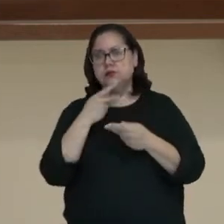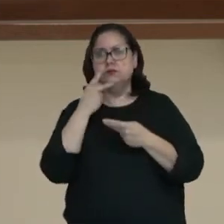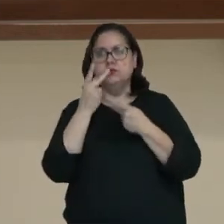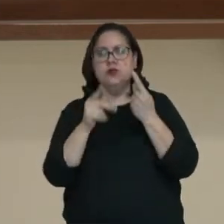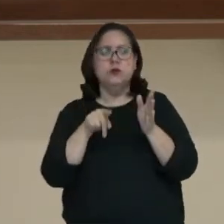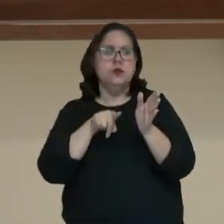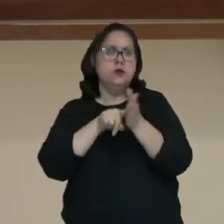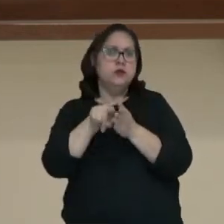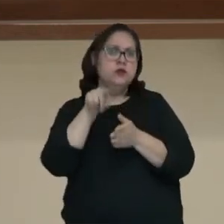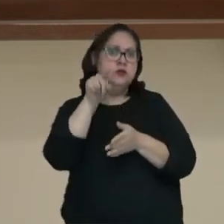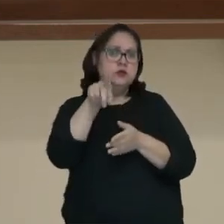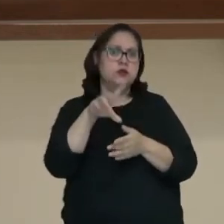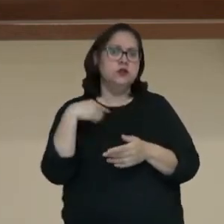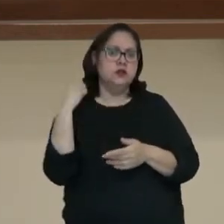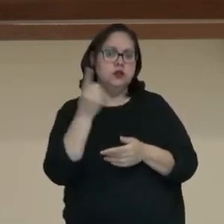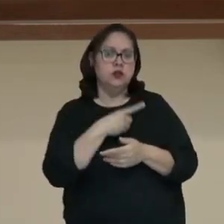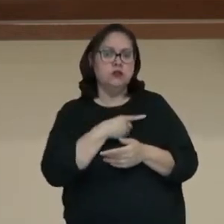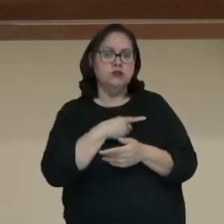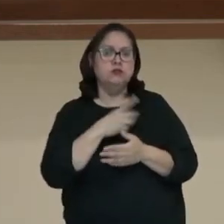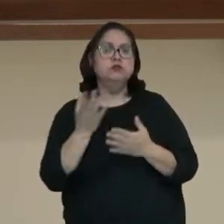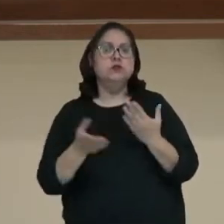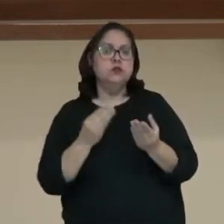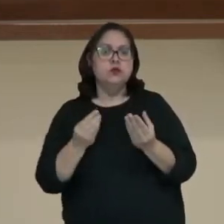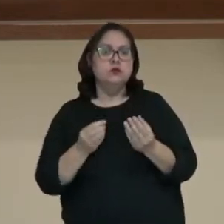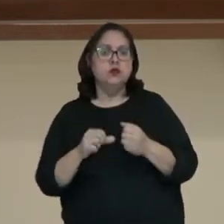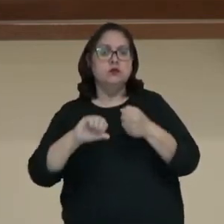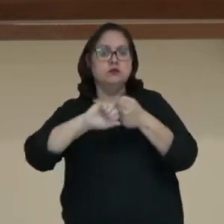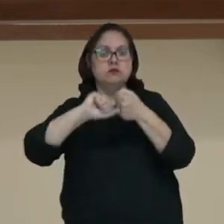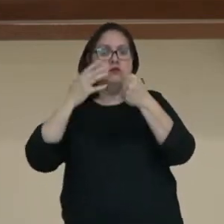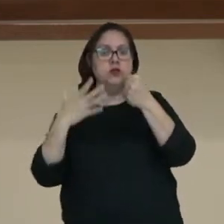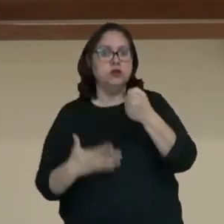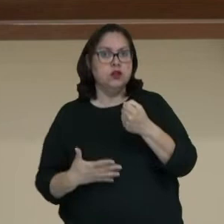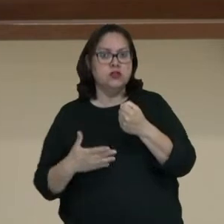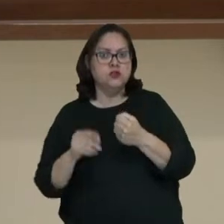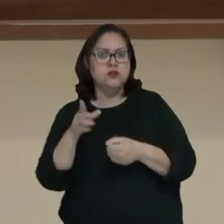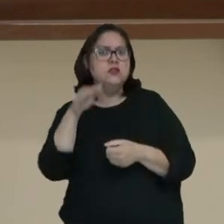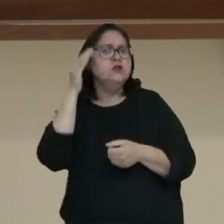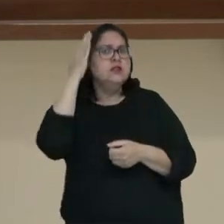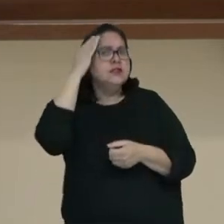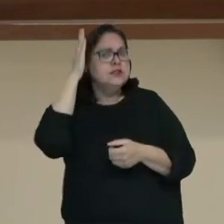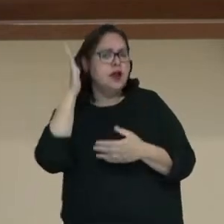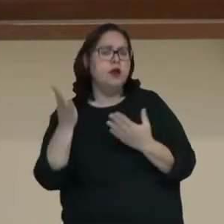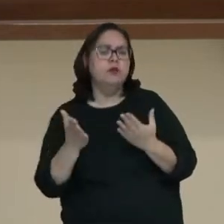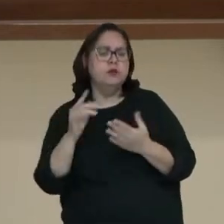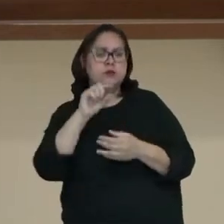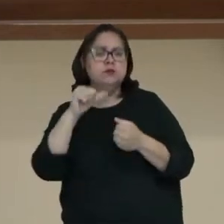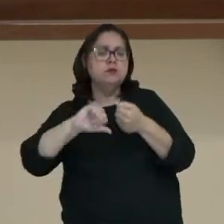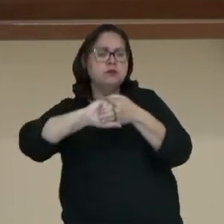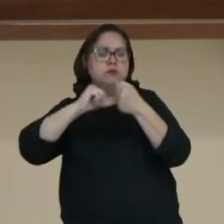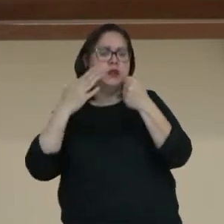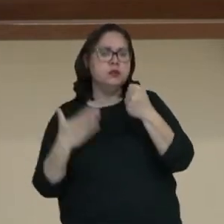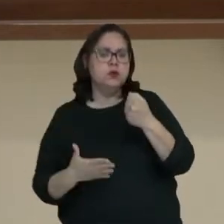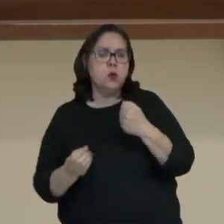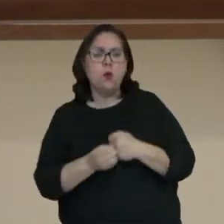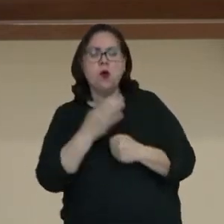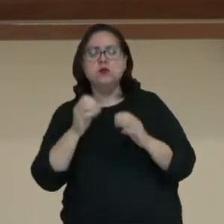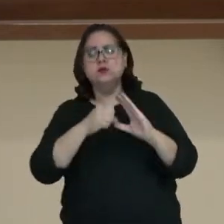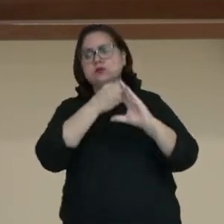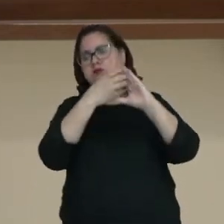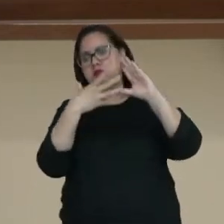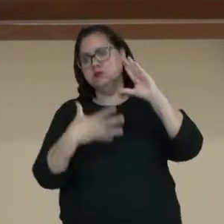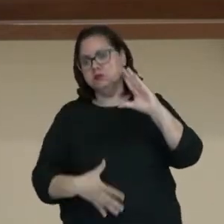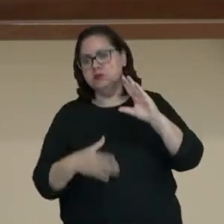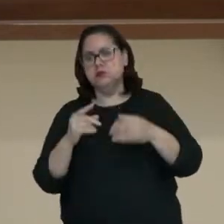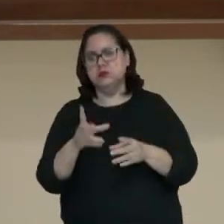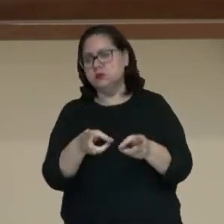pergunto a você, nós vivemos um regime democrático, né? O que você sabe da democracia? Quais são as características dela que